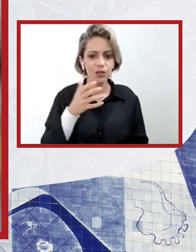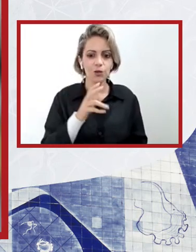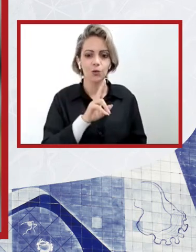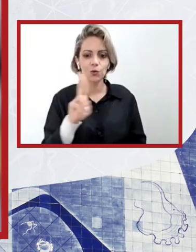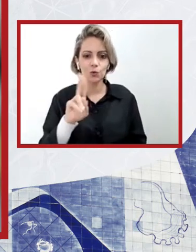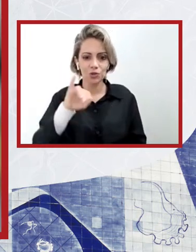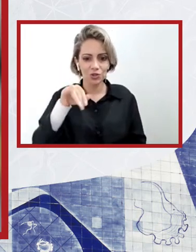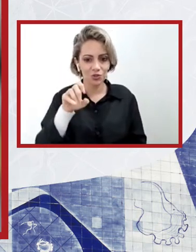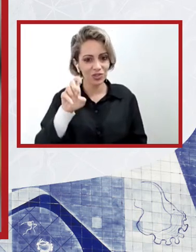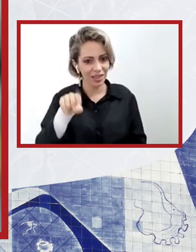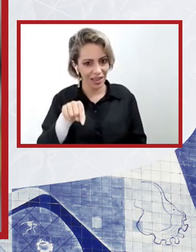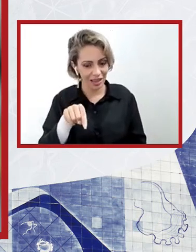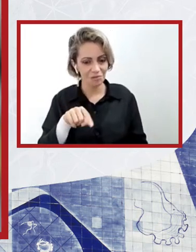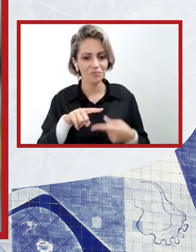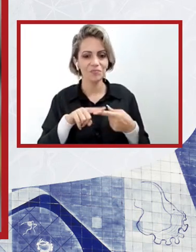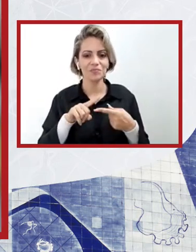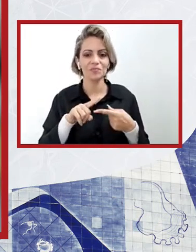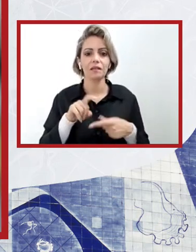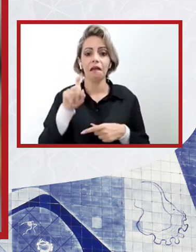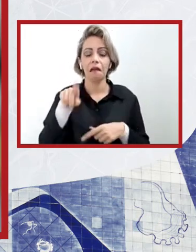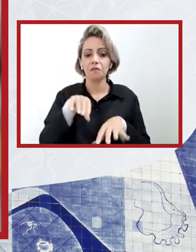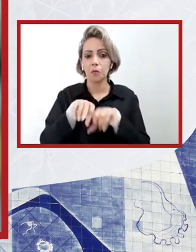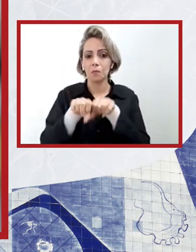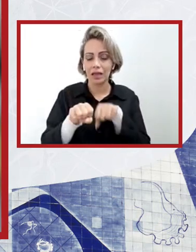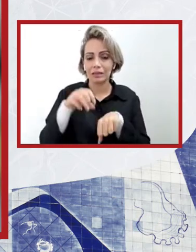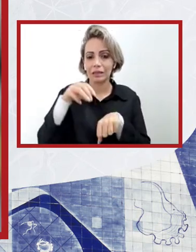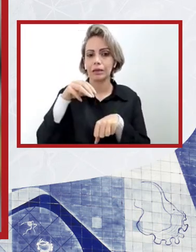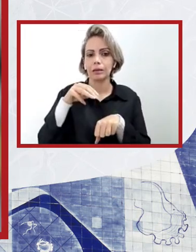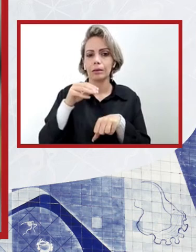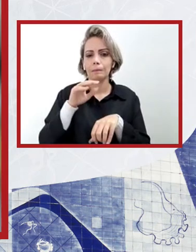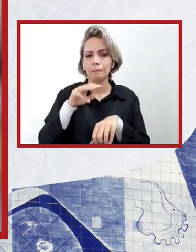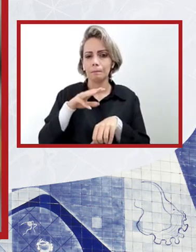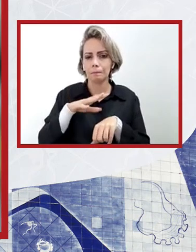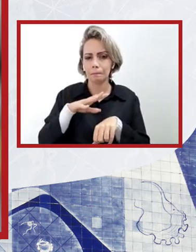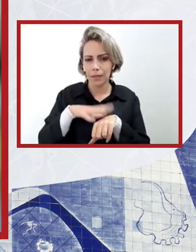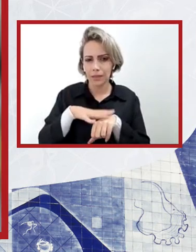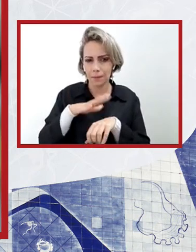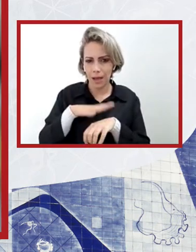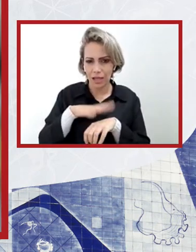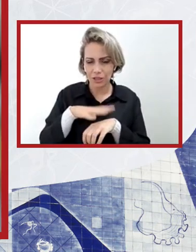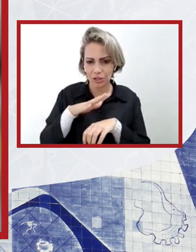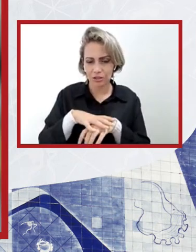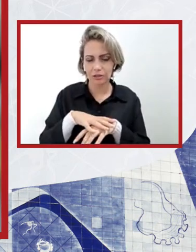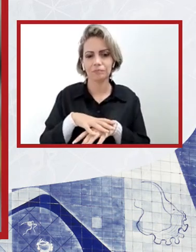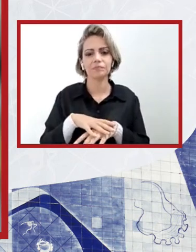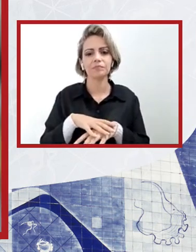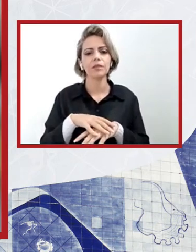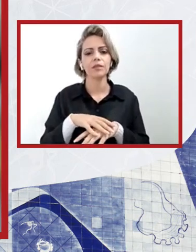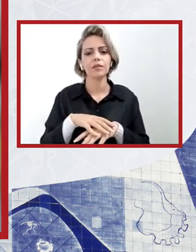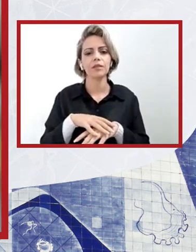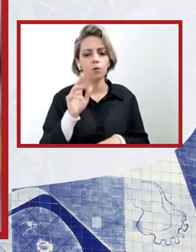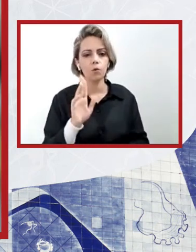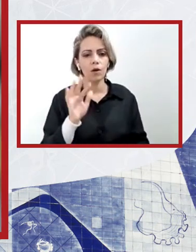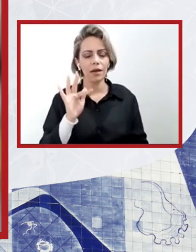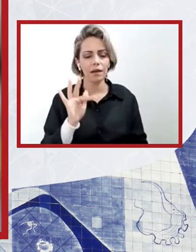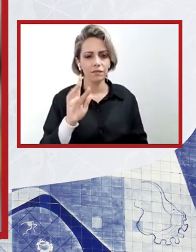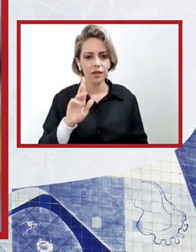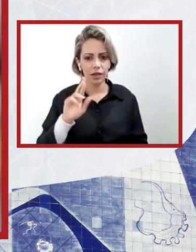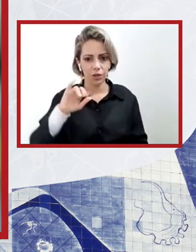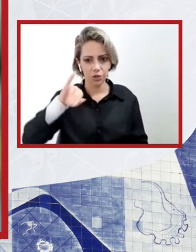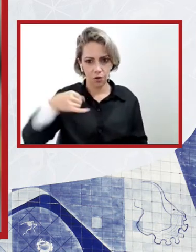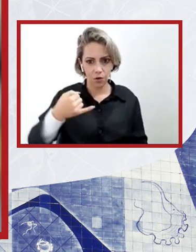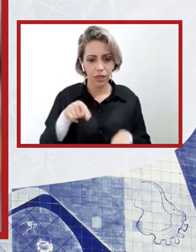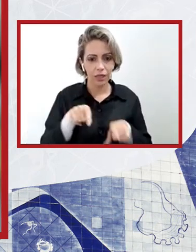Santos Borges, graduado em Matemática, modalidade Informática pelo FRJ, e em Piano pelo Conservatório Brasileiro